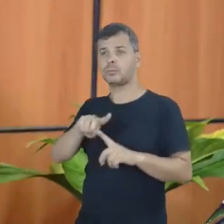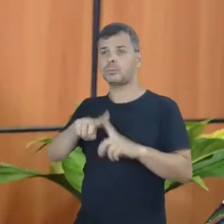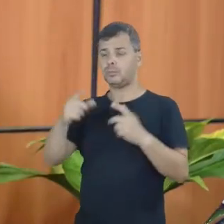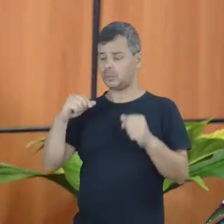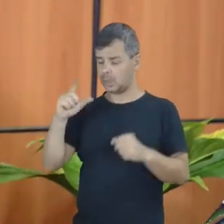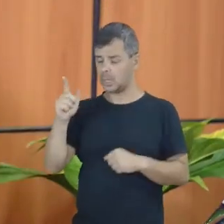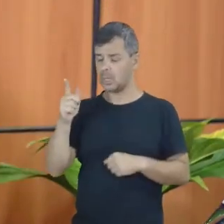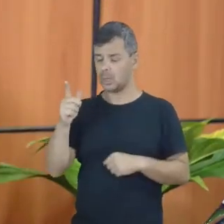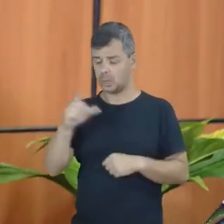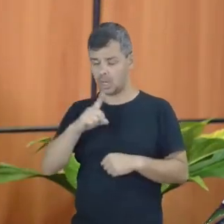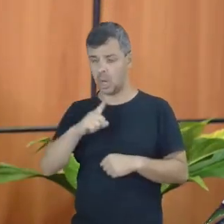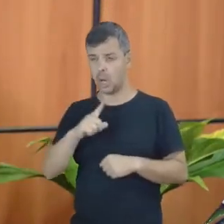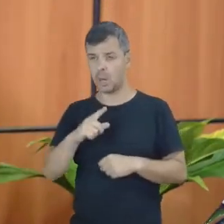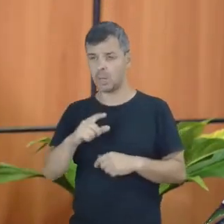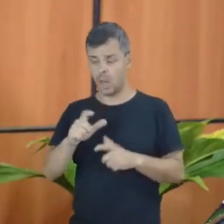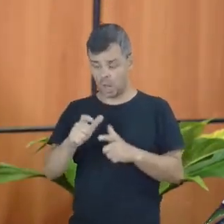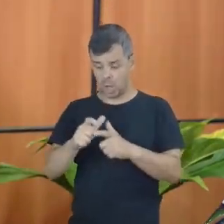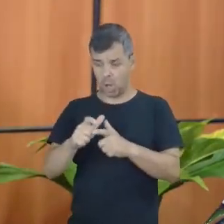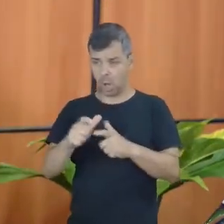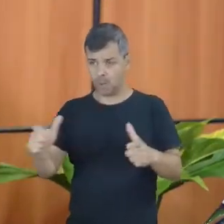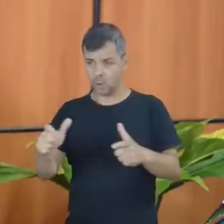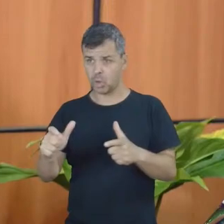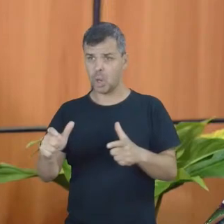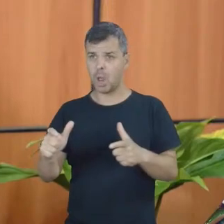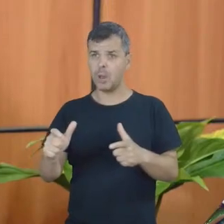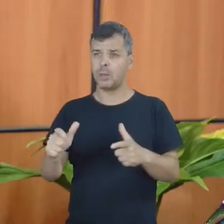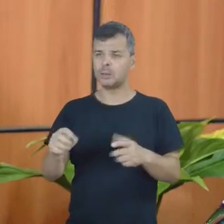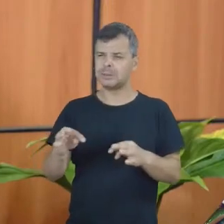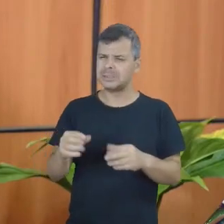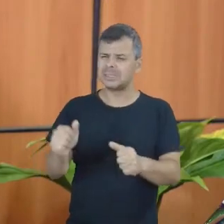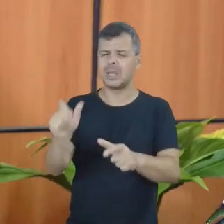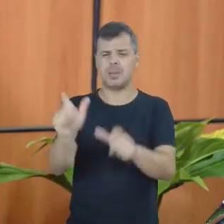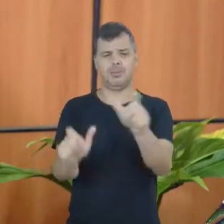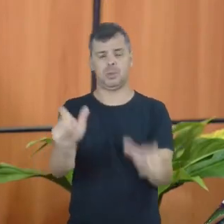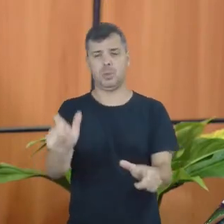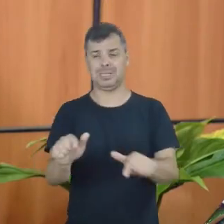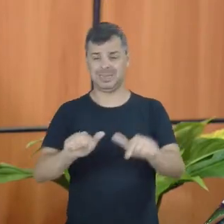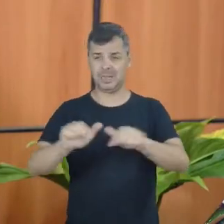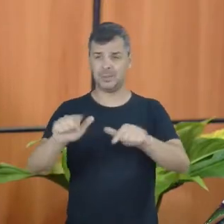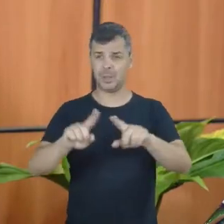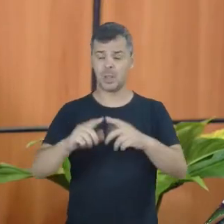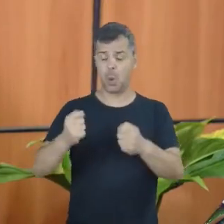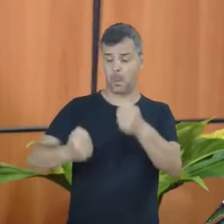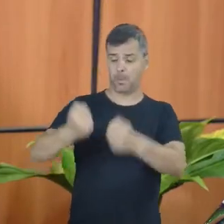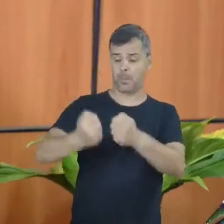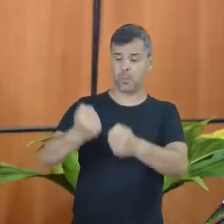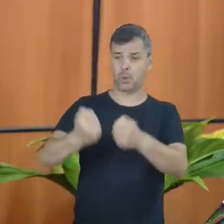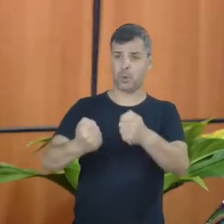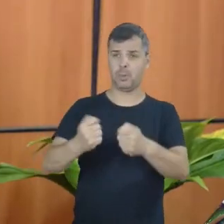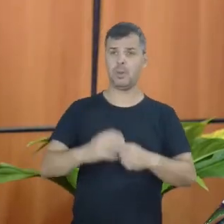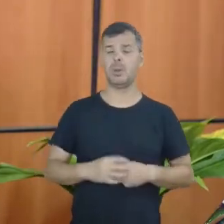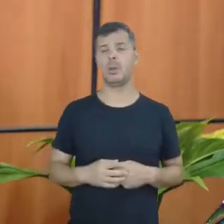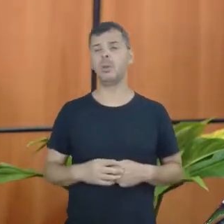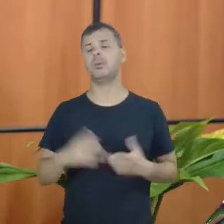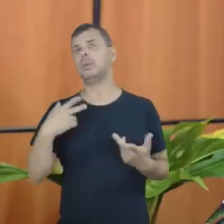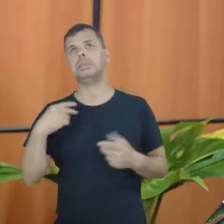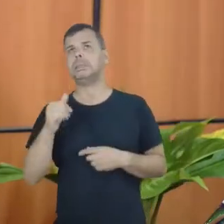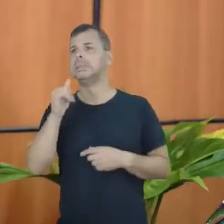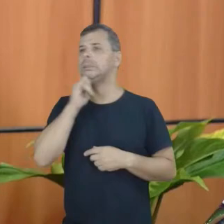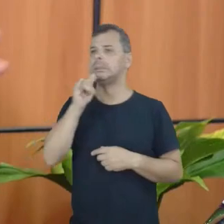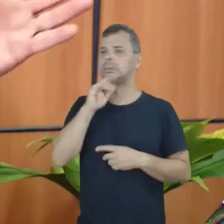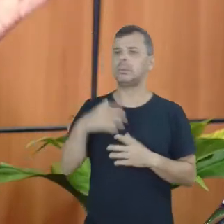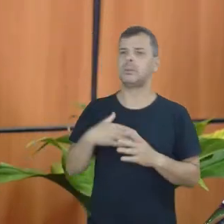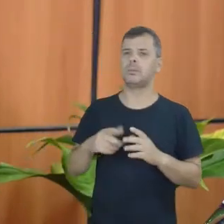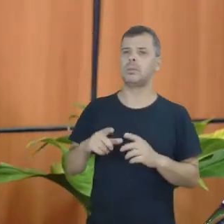ter condições de aumentar a retirada de cada trabalhador. Então o motorista que hoje, vamos hipoteticamente ter